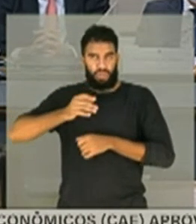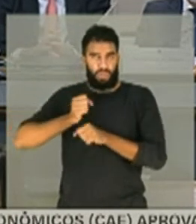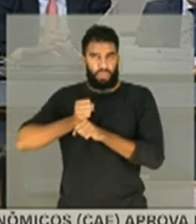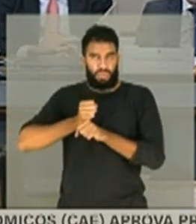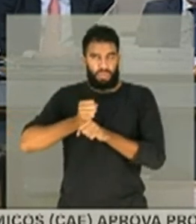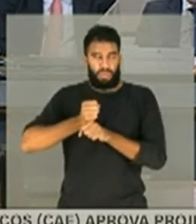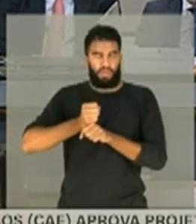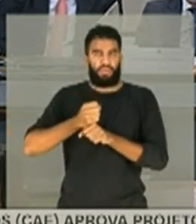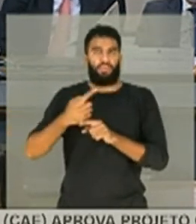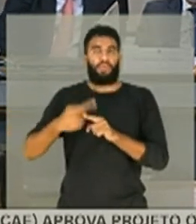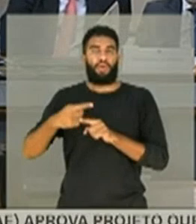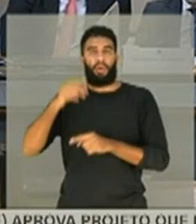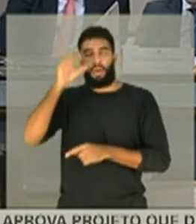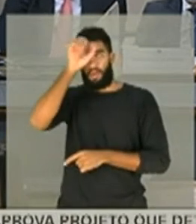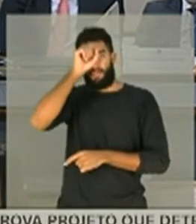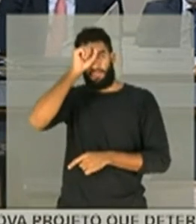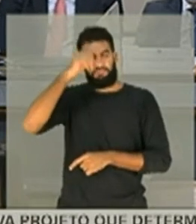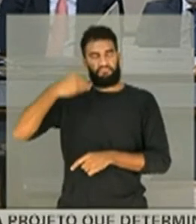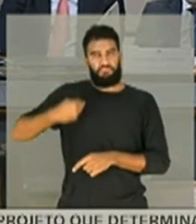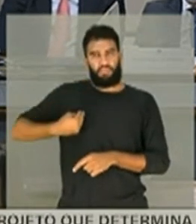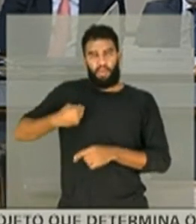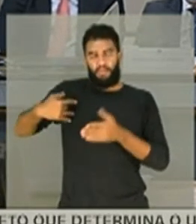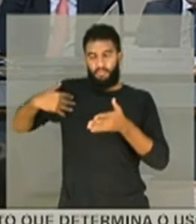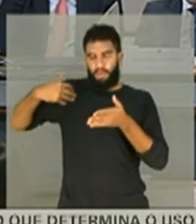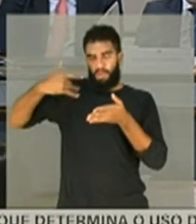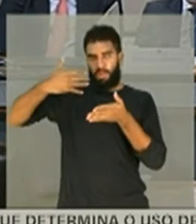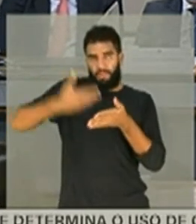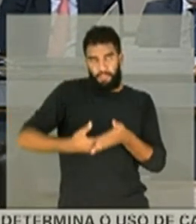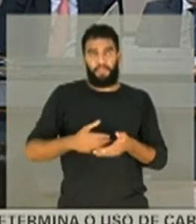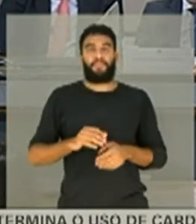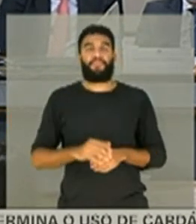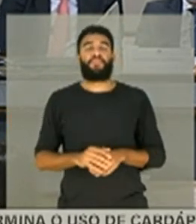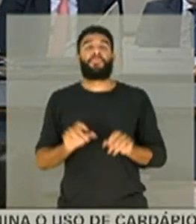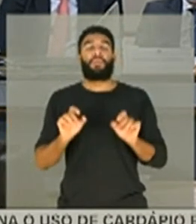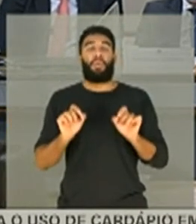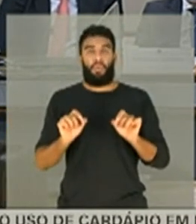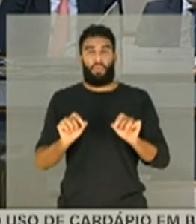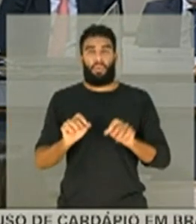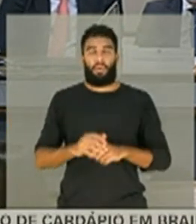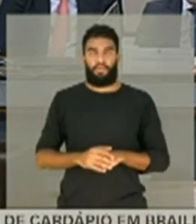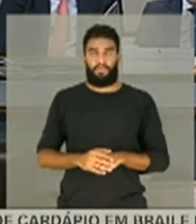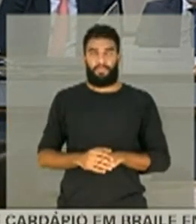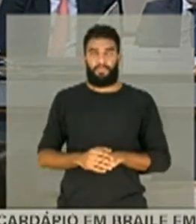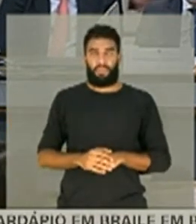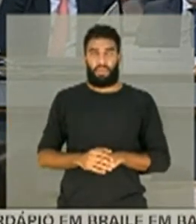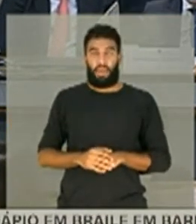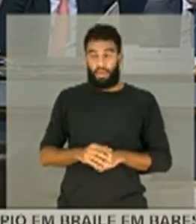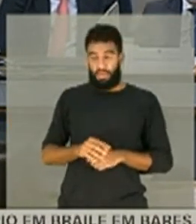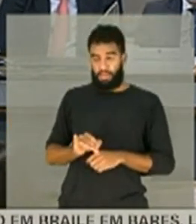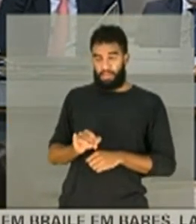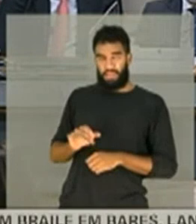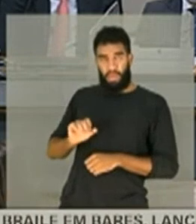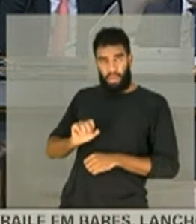um aprendizado de vida, que o ódio, ele aprisiona,